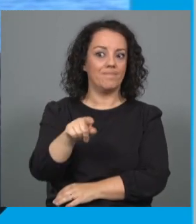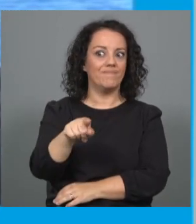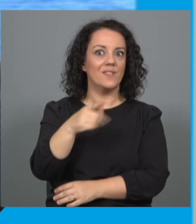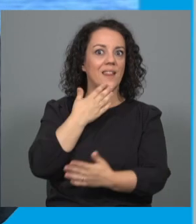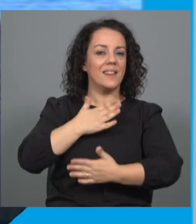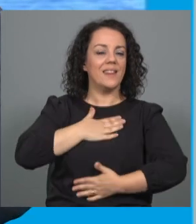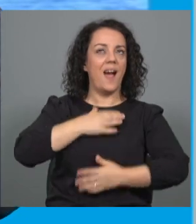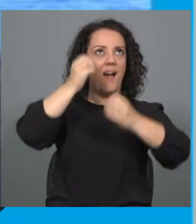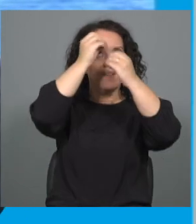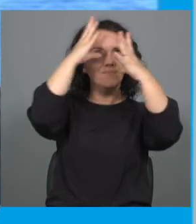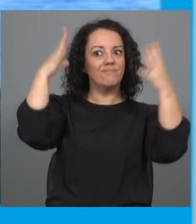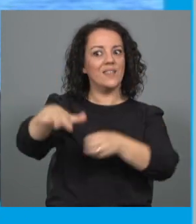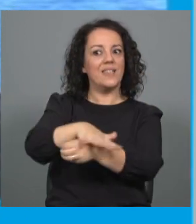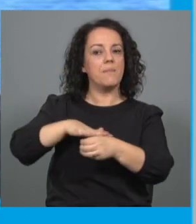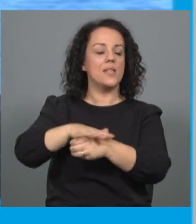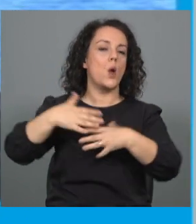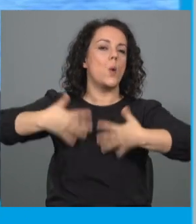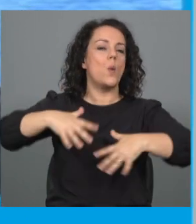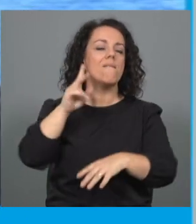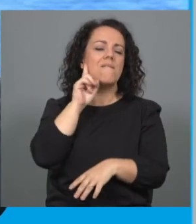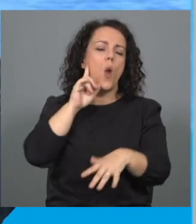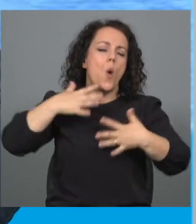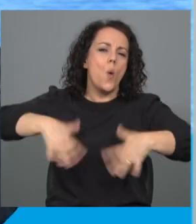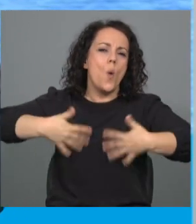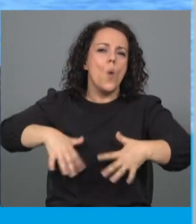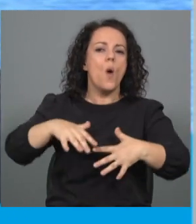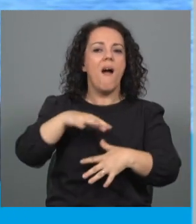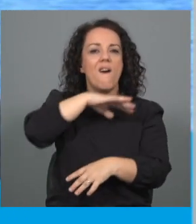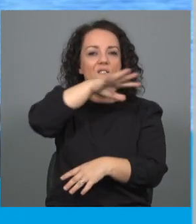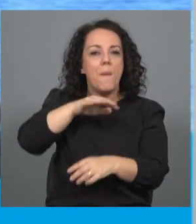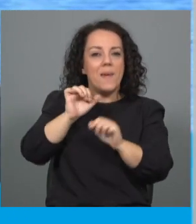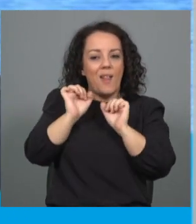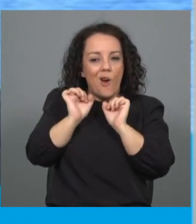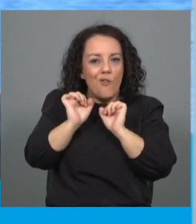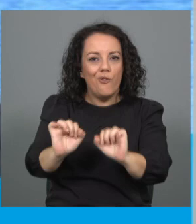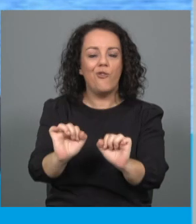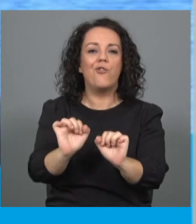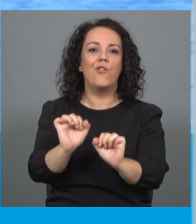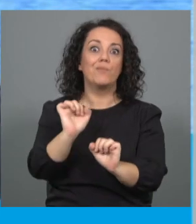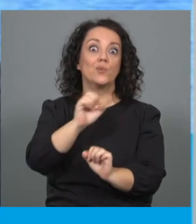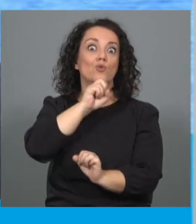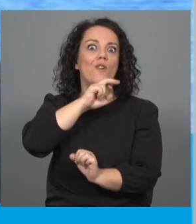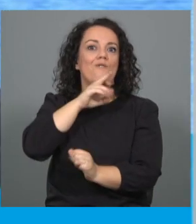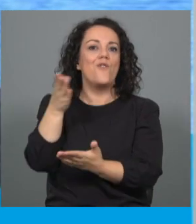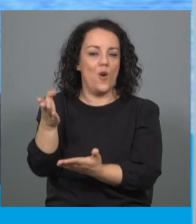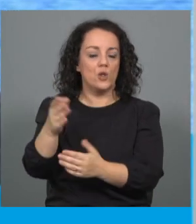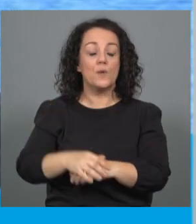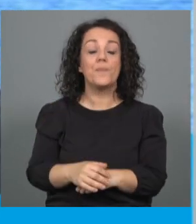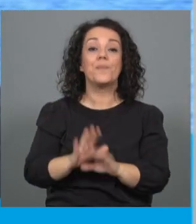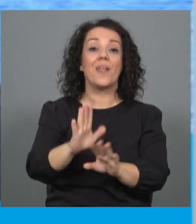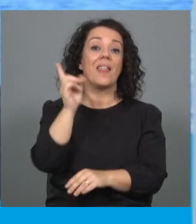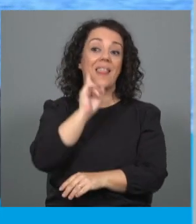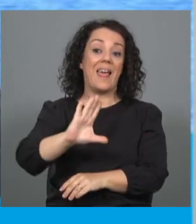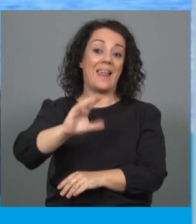o tesouro que, de facto, às vezes é o tesouro das próprias famílias, que são os avós. E o dia 15, na véspera